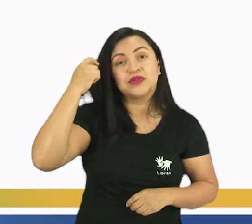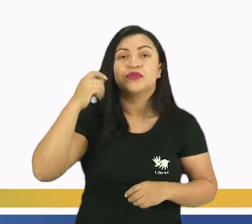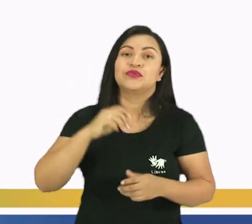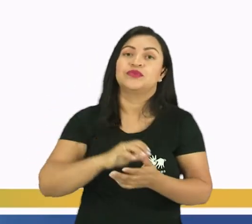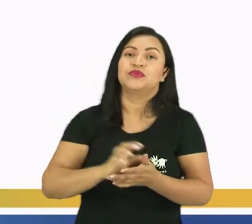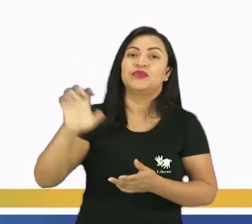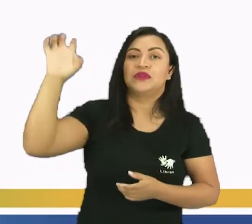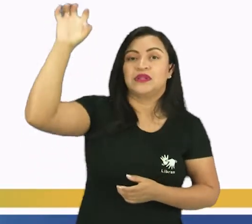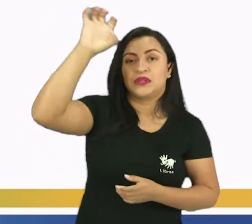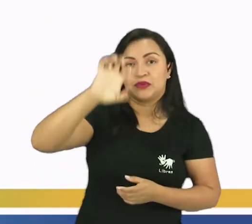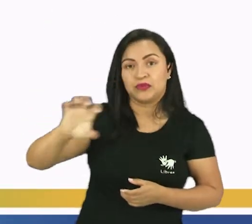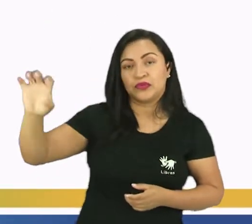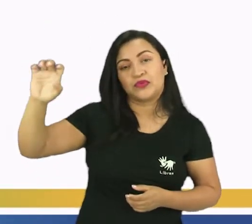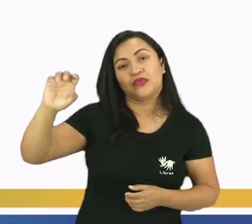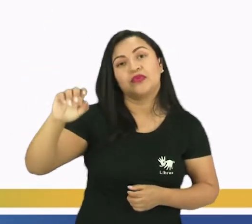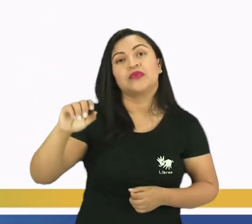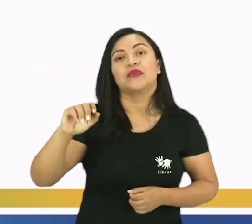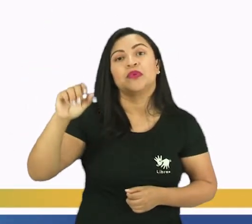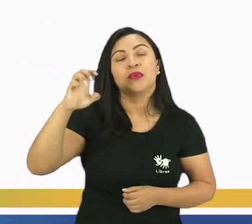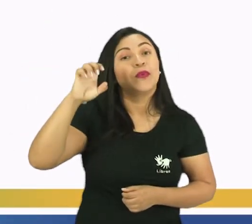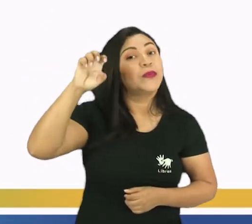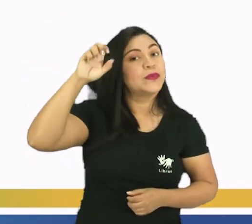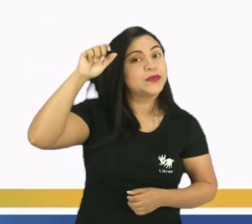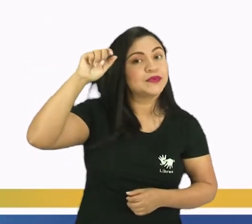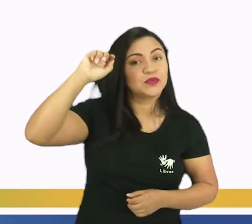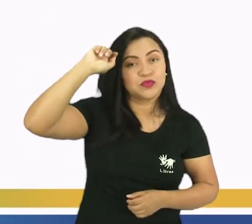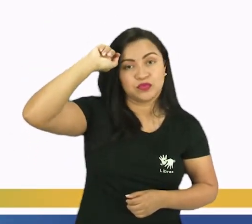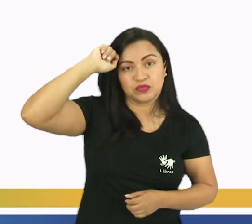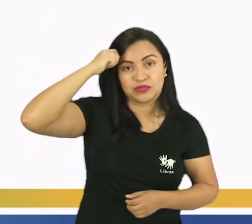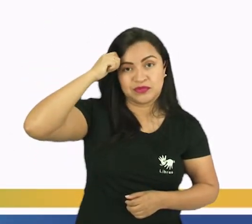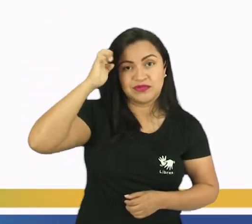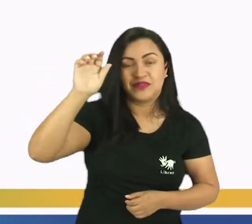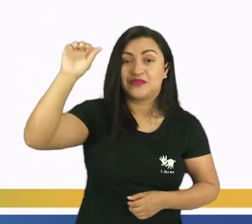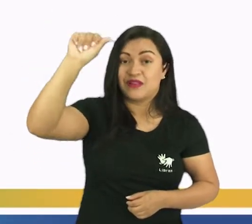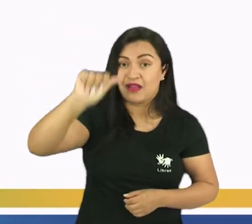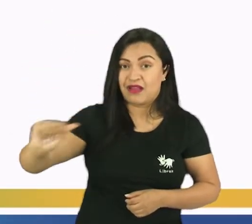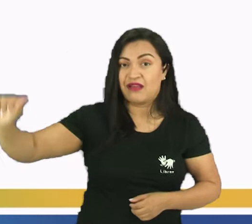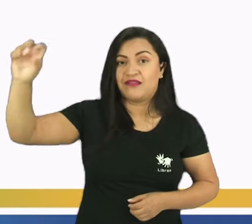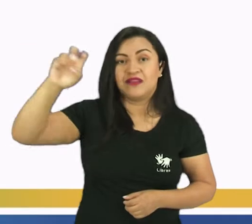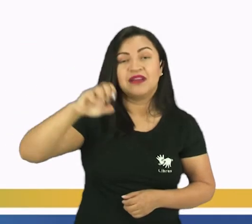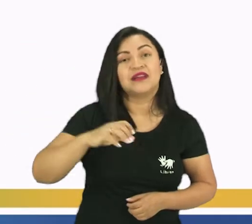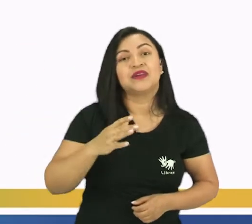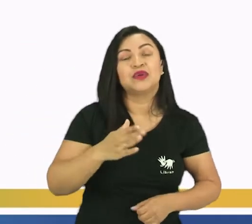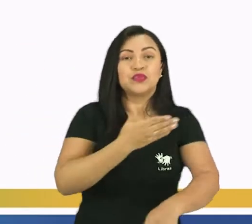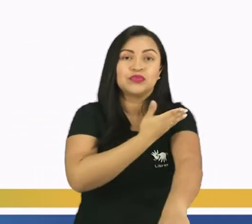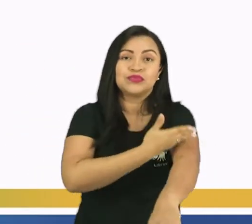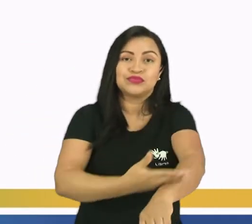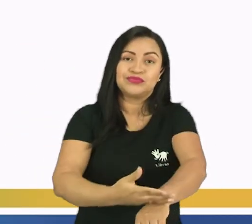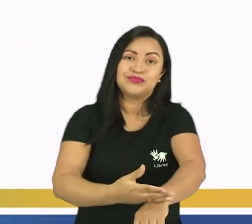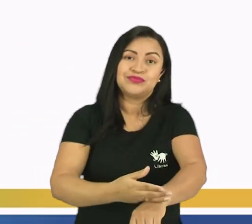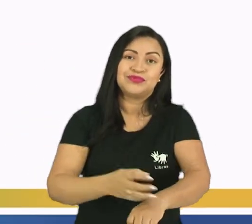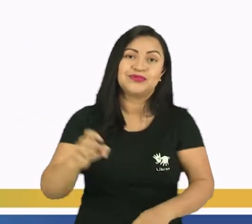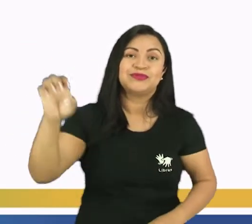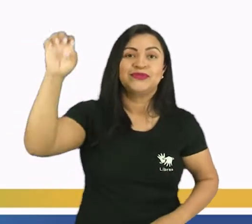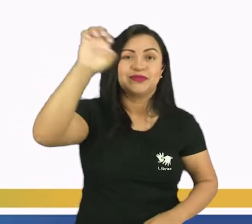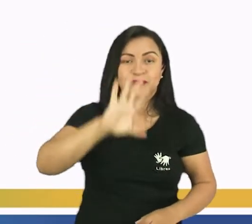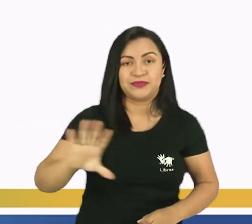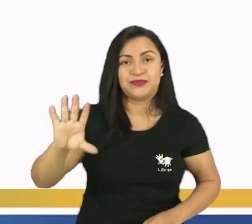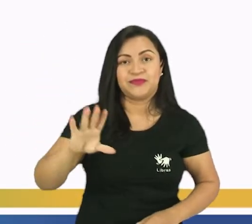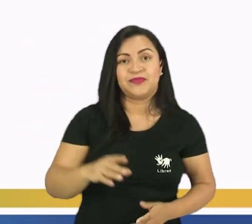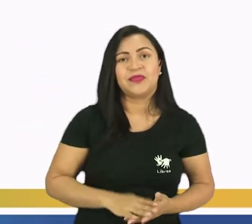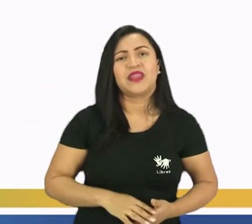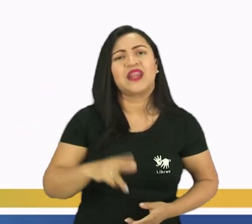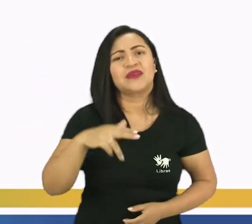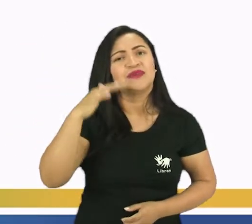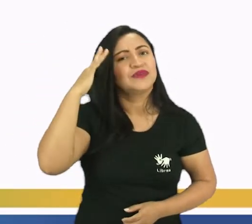da Europa e os povos nativos. São essas as três etnias que colonizam o país. Nunca esquecendo a importância